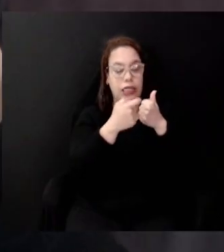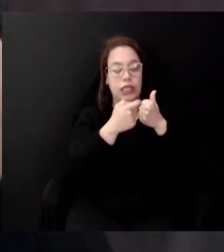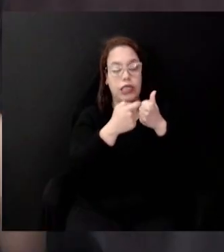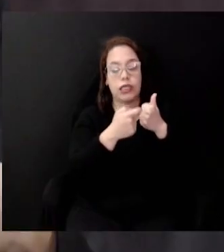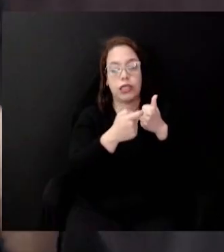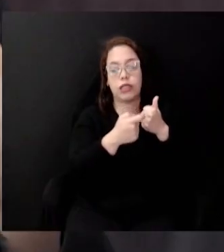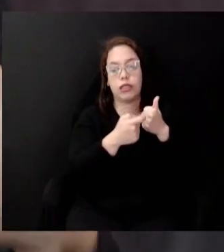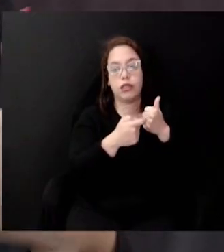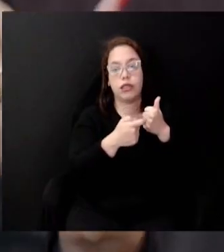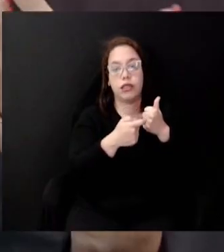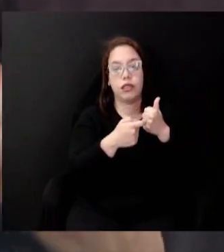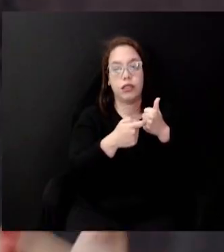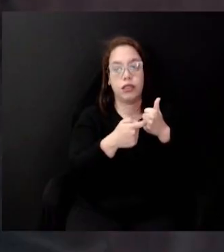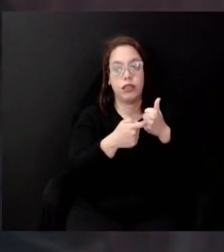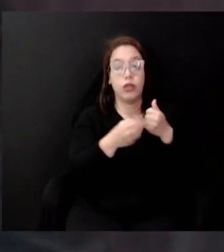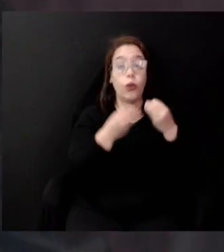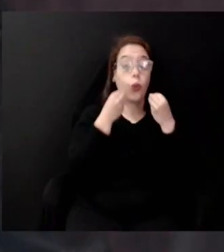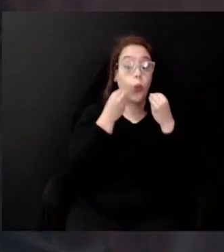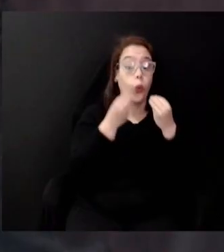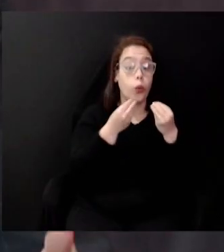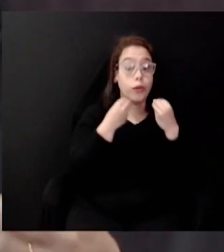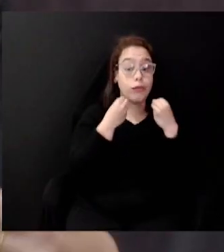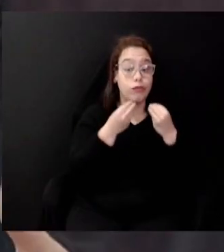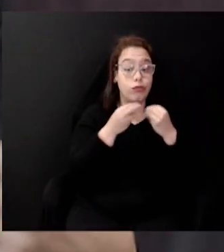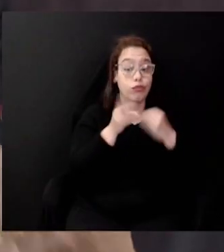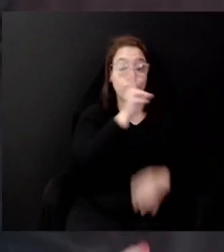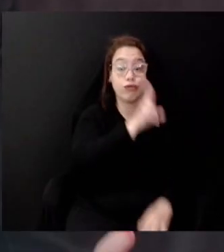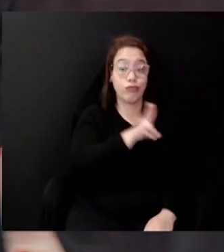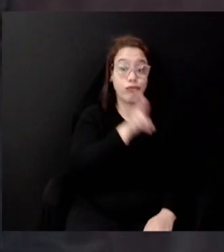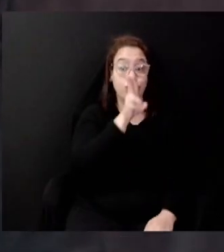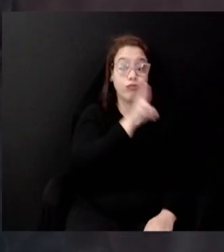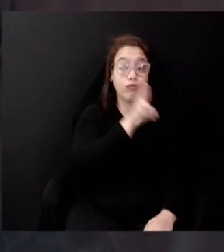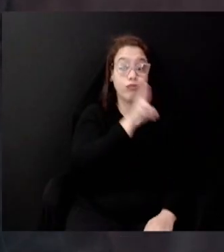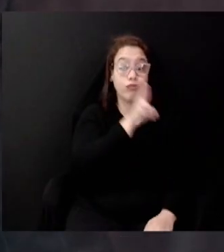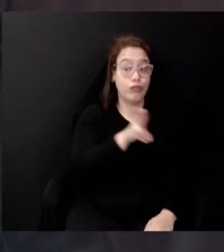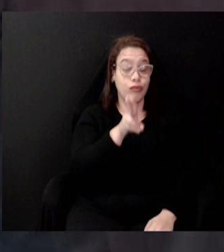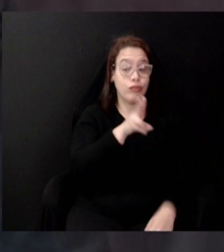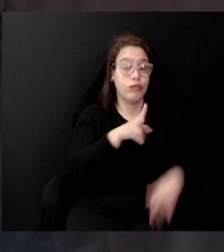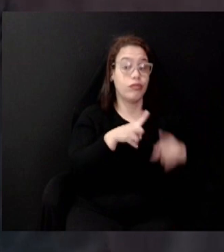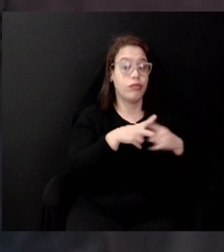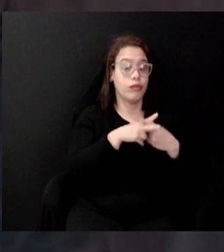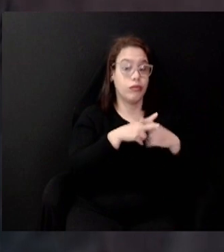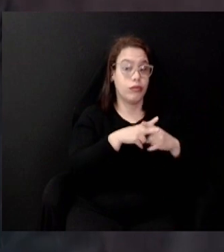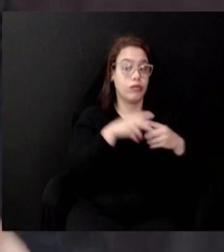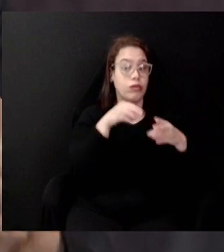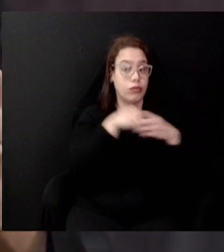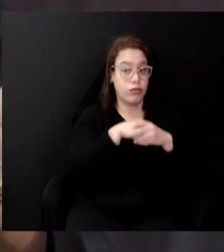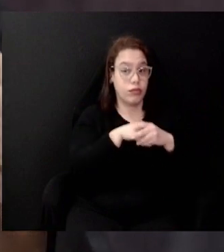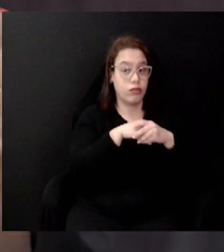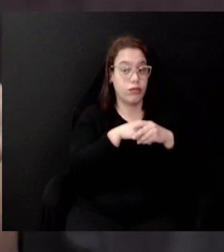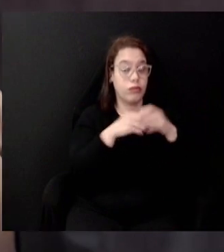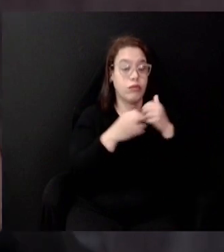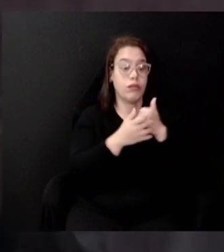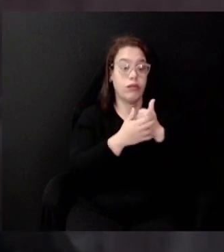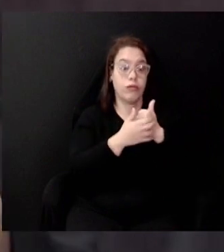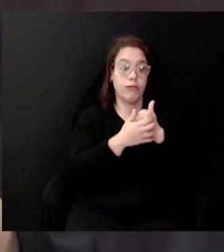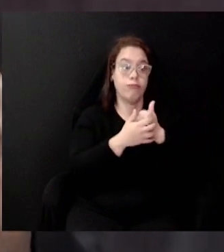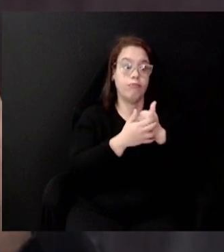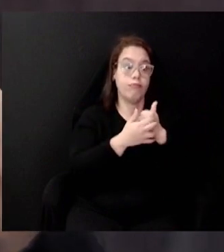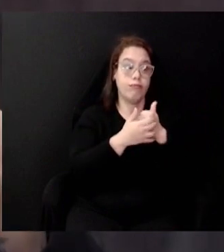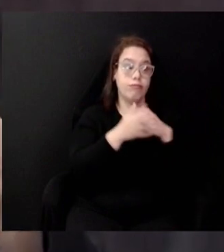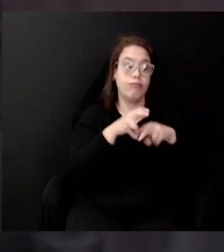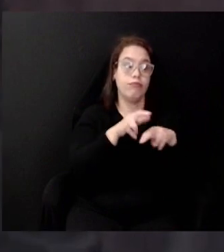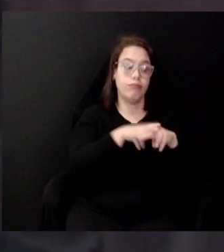da maneira como a gente usa as ferramentas dentro do mundo digital. E aí, por isso,